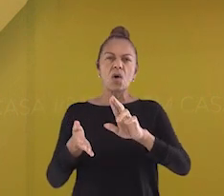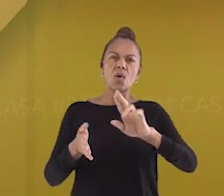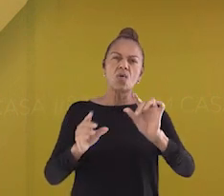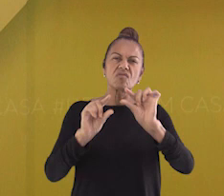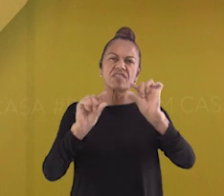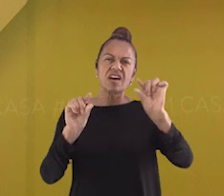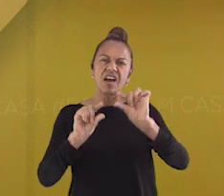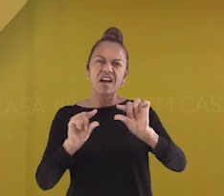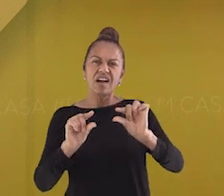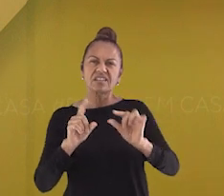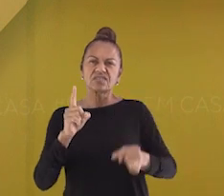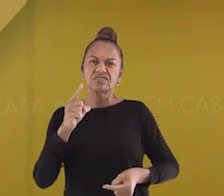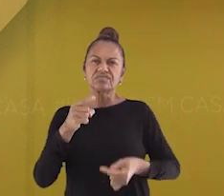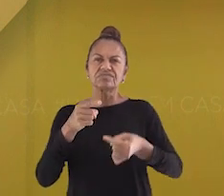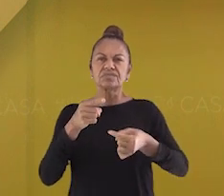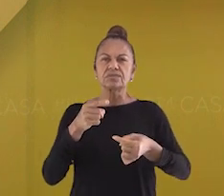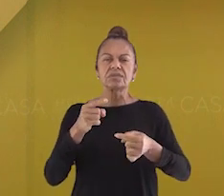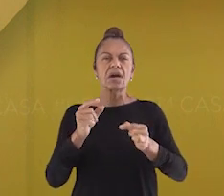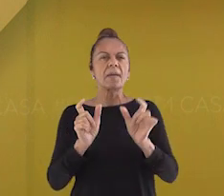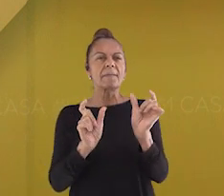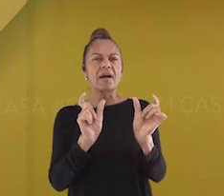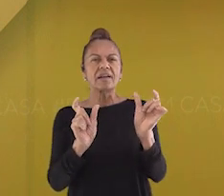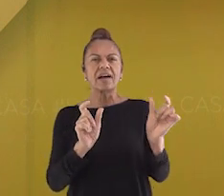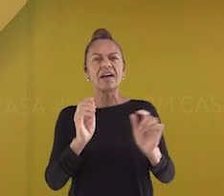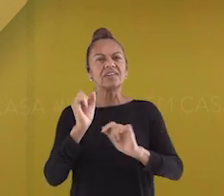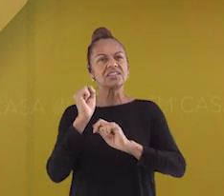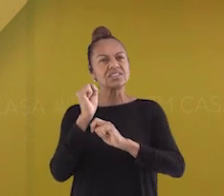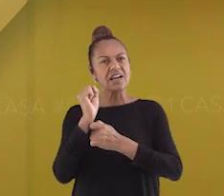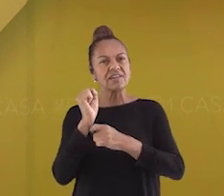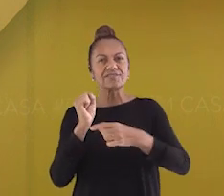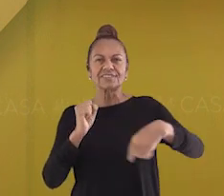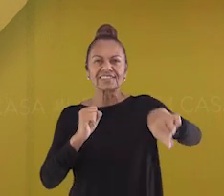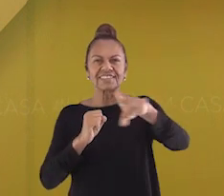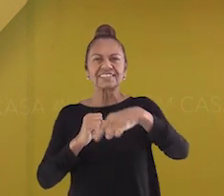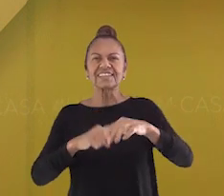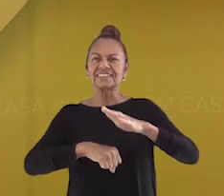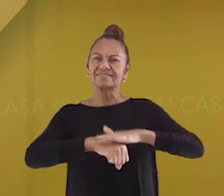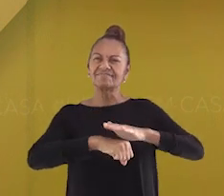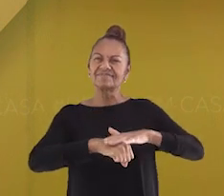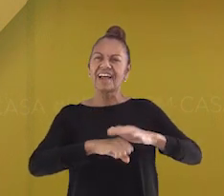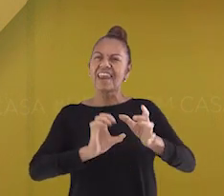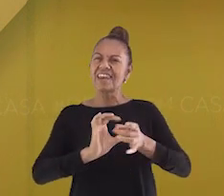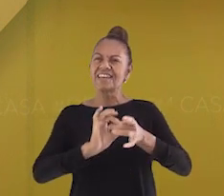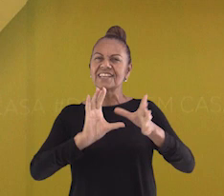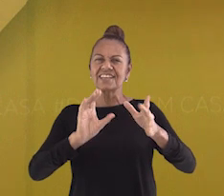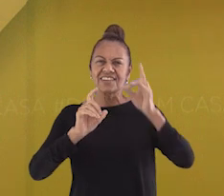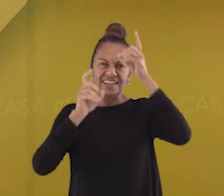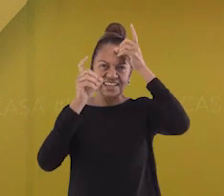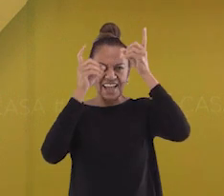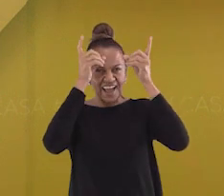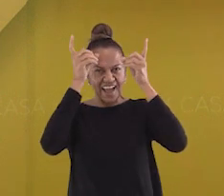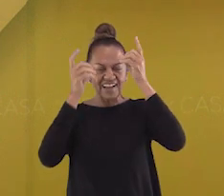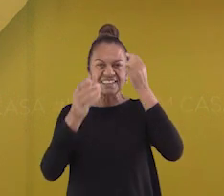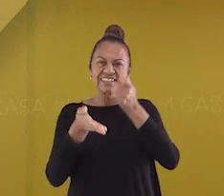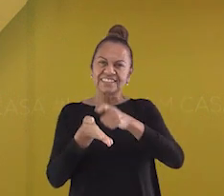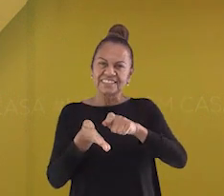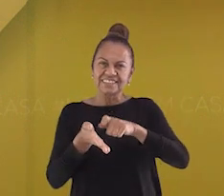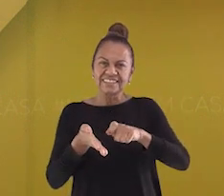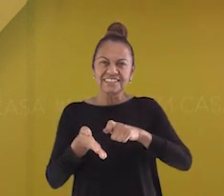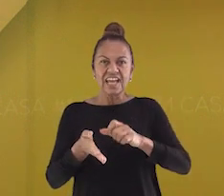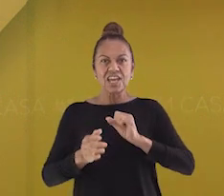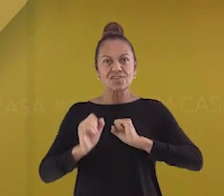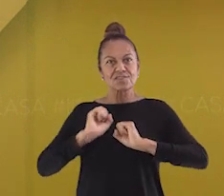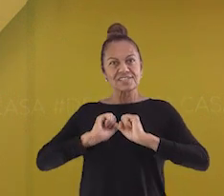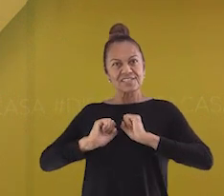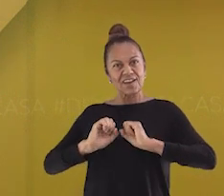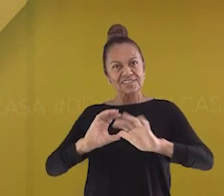curtas, palavras-chave, usem a criatividade de vocês. Já estou ansiosa para ver essa atividade.